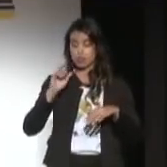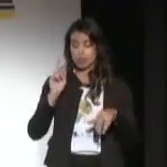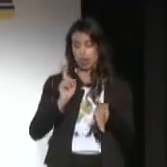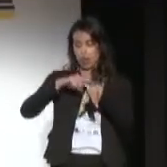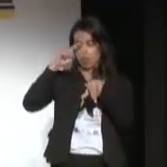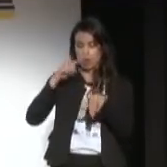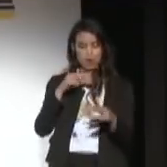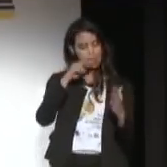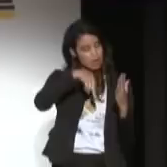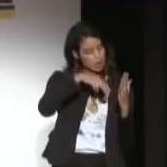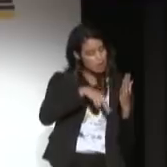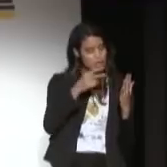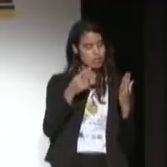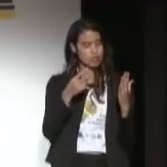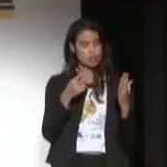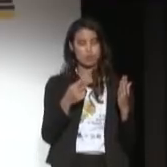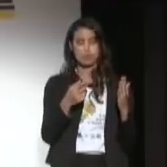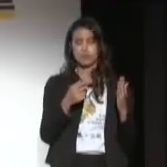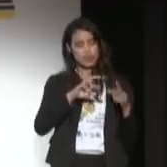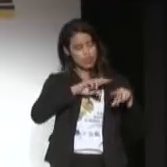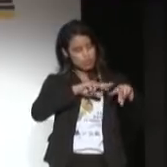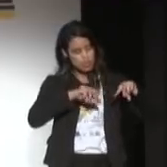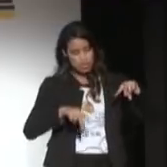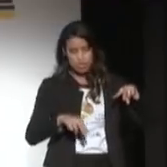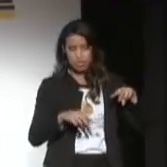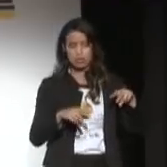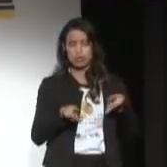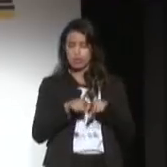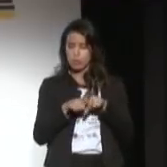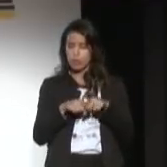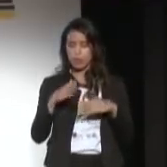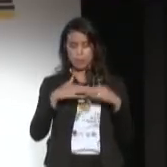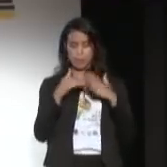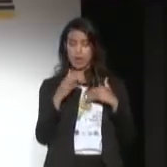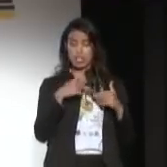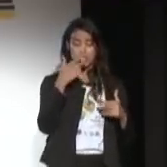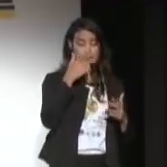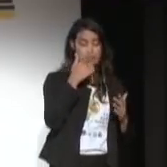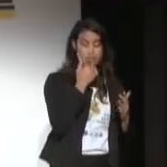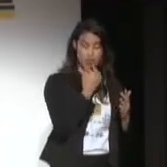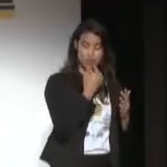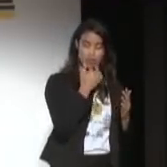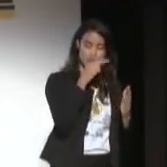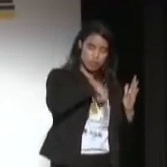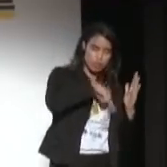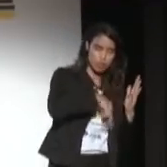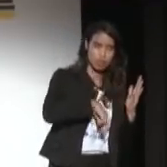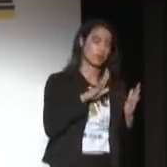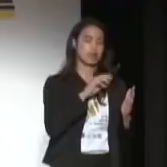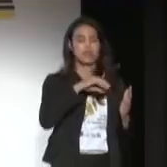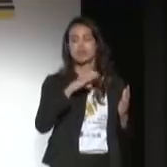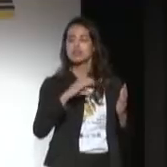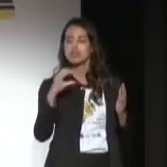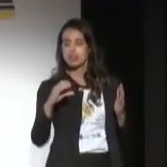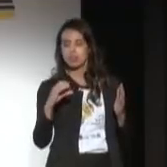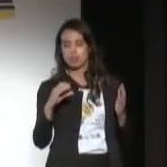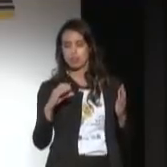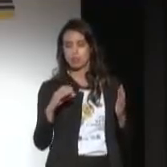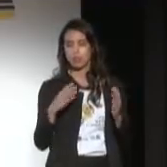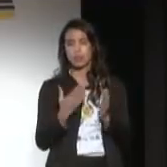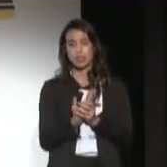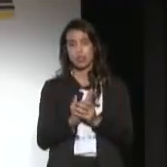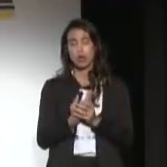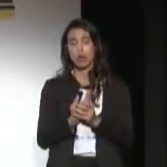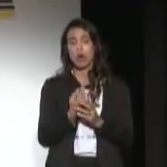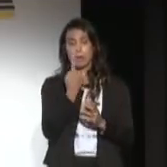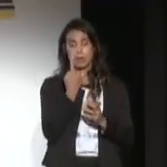lendo o texto, lendo os gêneros, usando as práticas de leitura previstas na BNCC. Então, a primeira coisa que a gente aprende na Rede